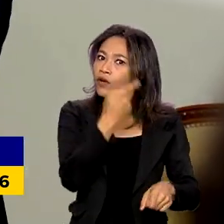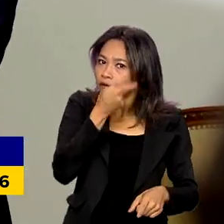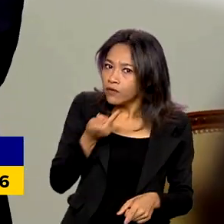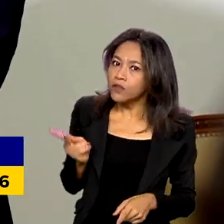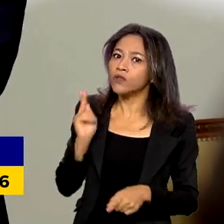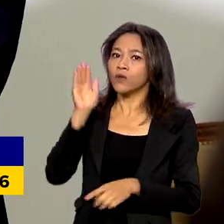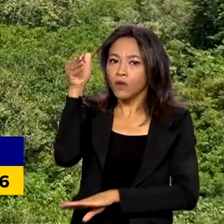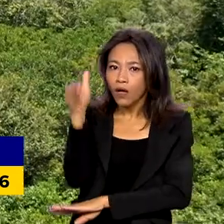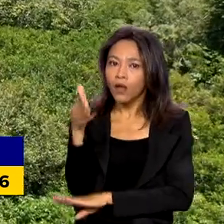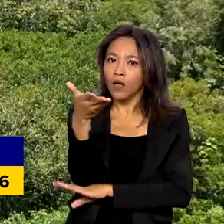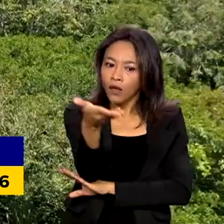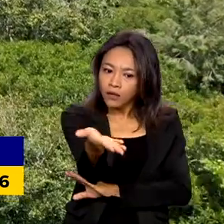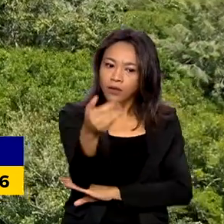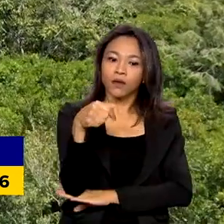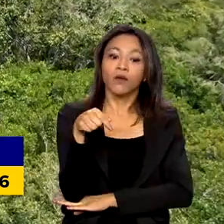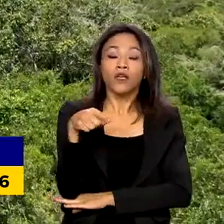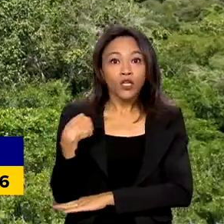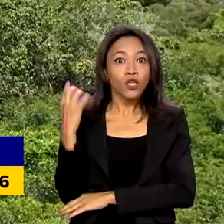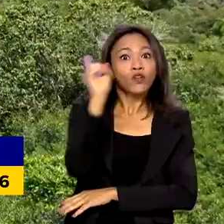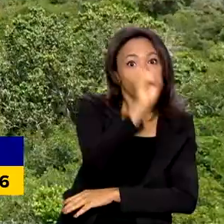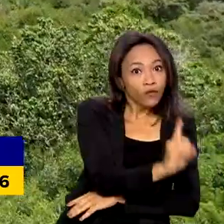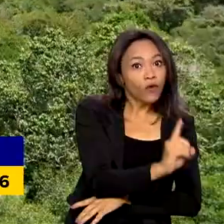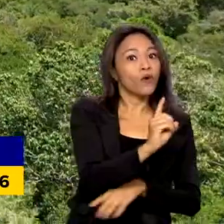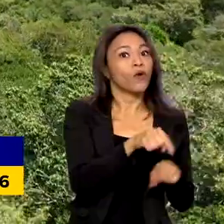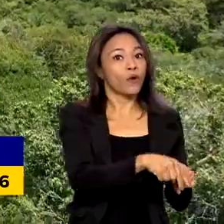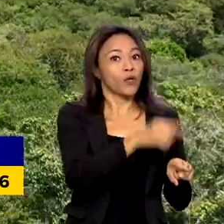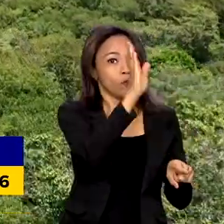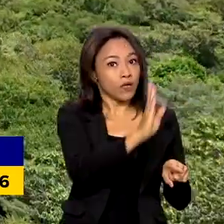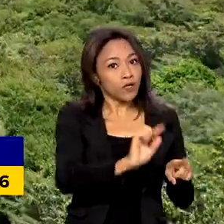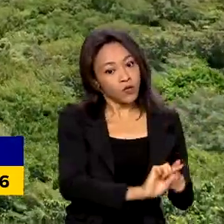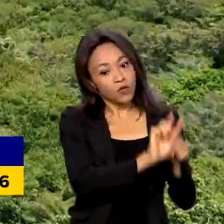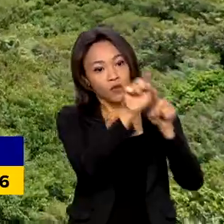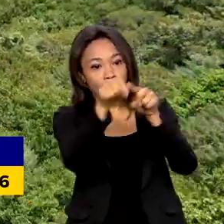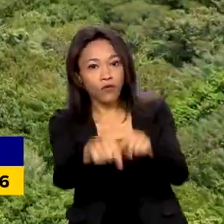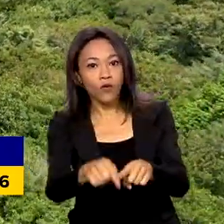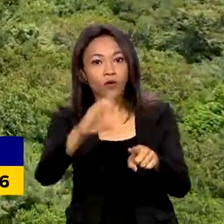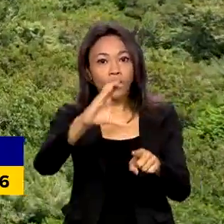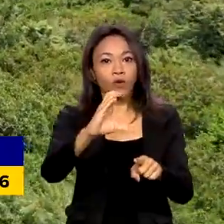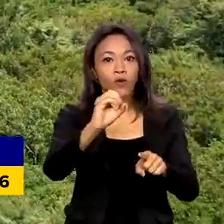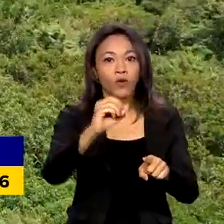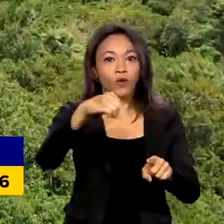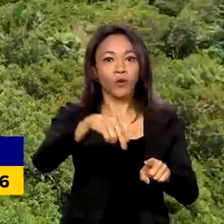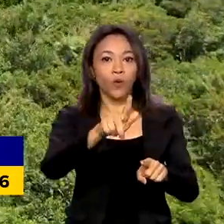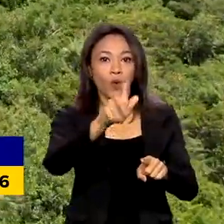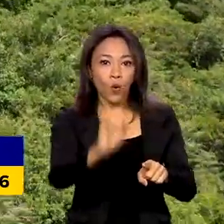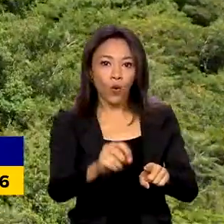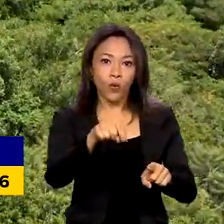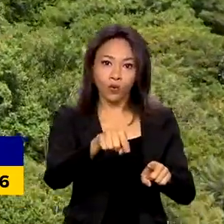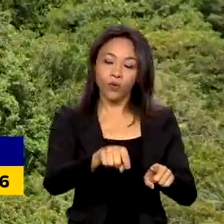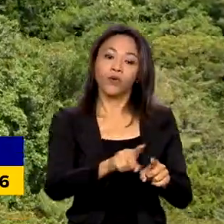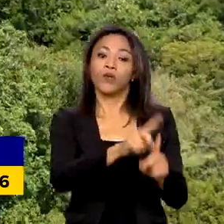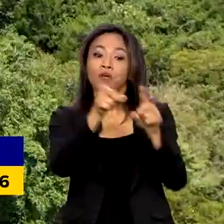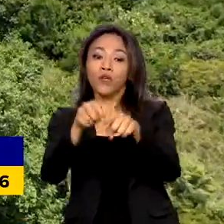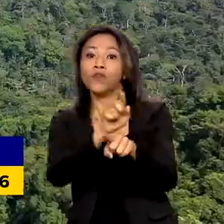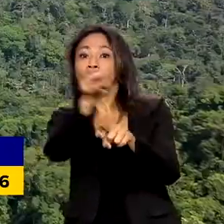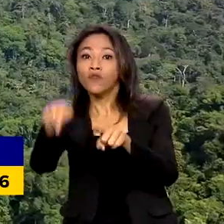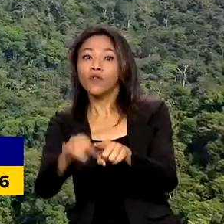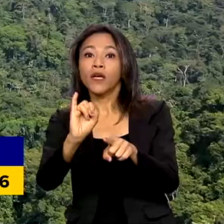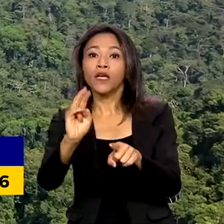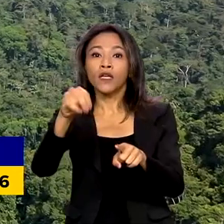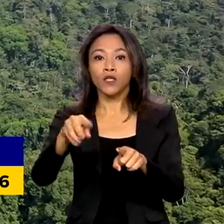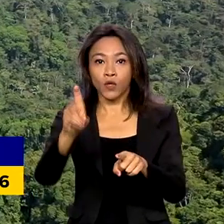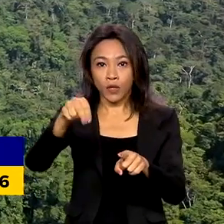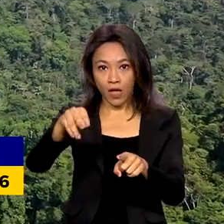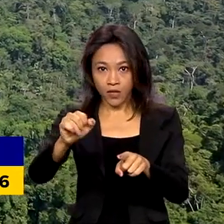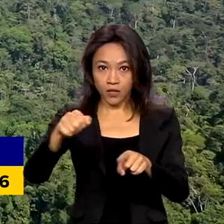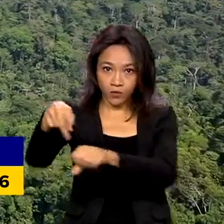que esteve com Lula. No Brasil, no Congo e na Indonésia, estão as três maiores florestas tropicais do planeta. E